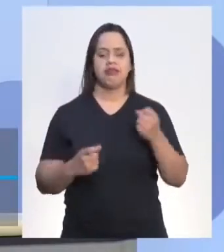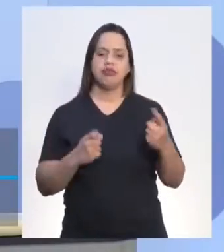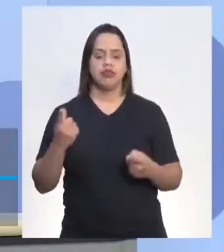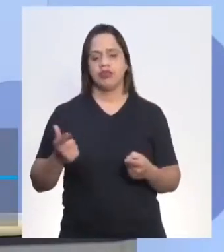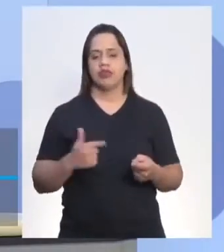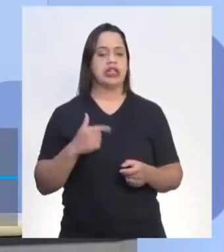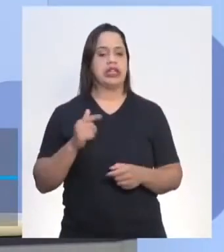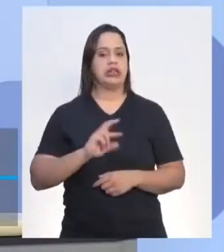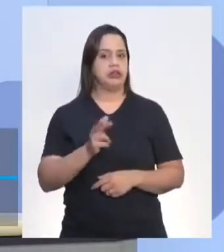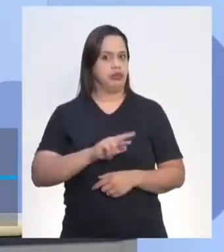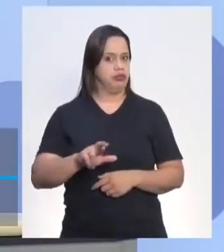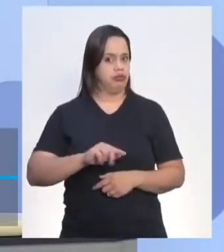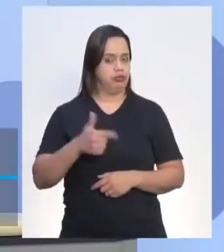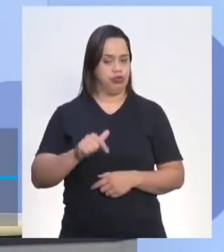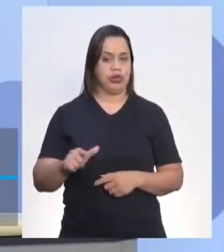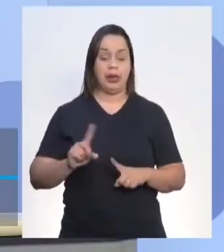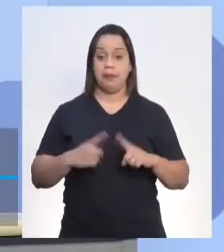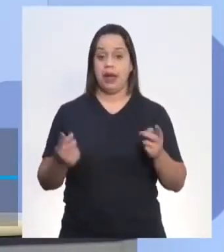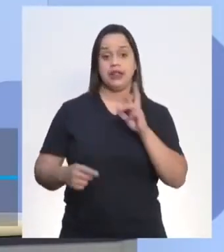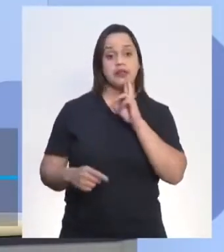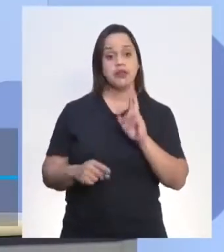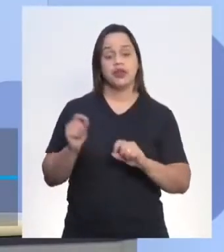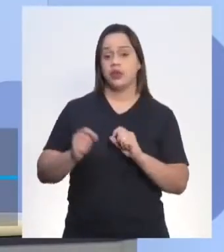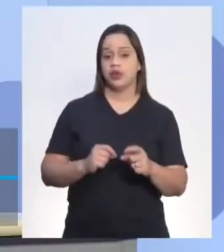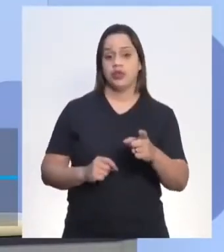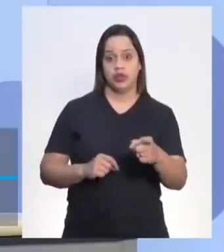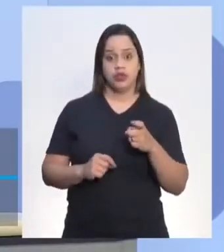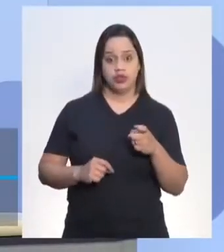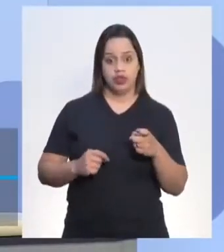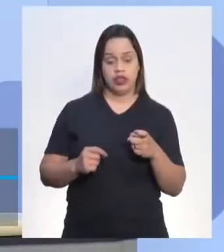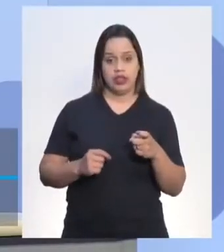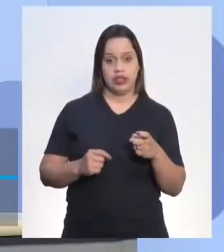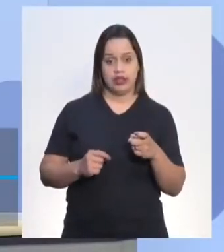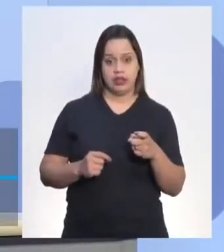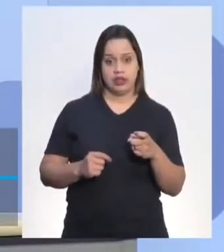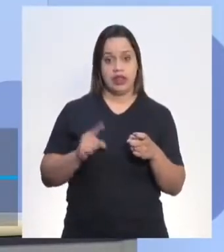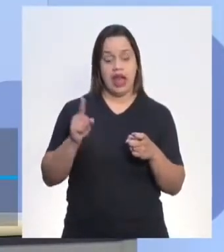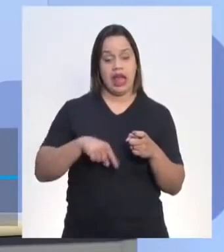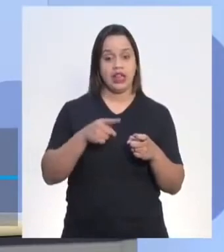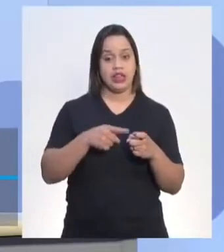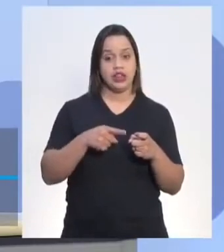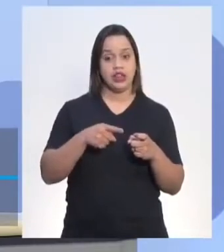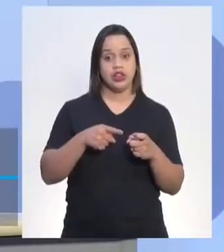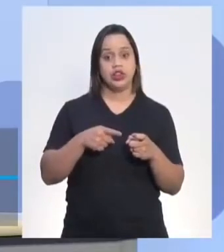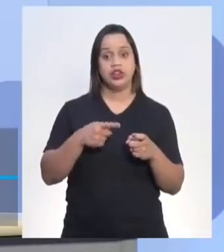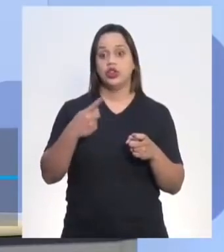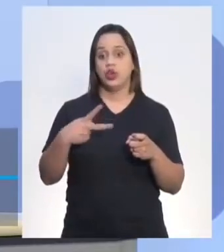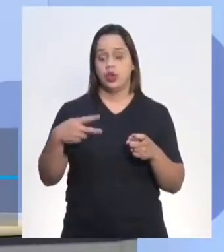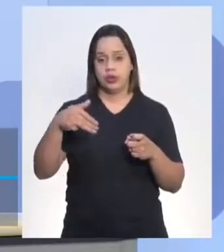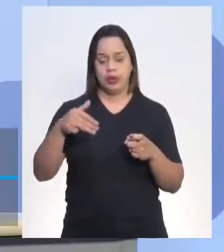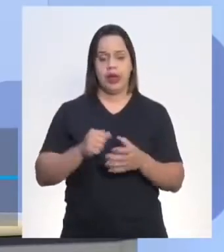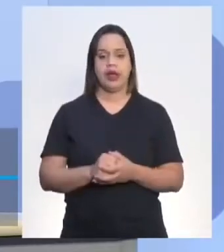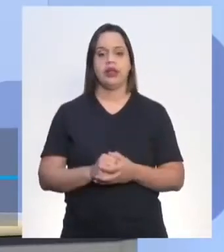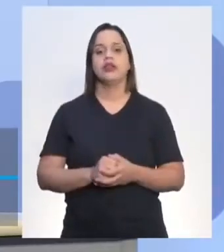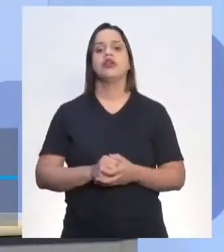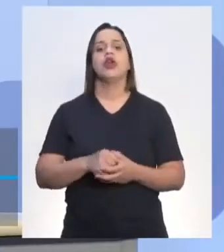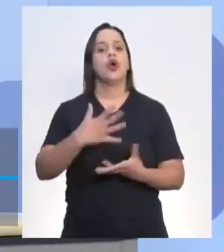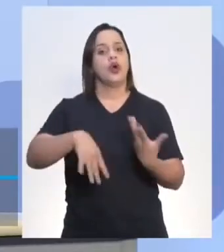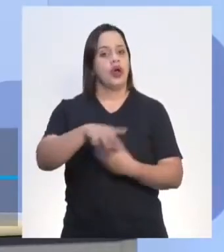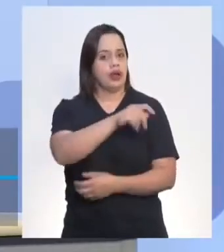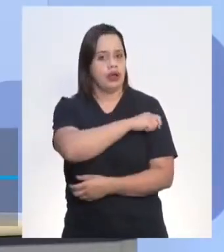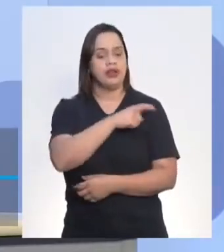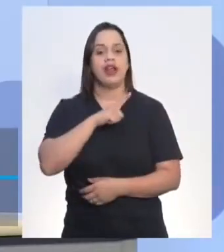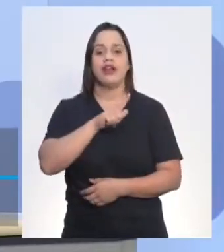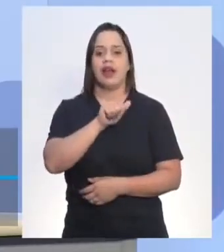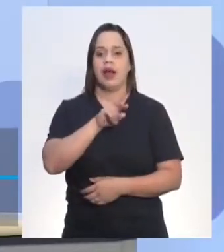tem aluno. Mas responderam que o X dá 12 metros. Entre todo mundo, tem lá a Gabriele,